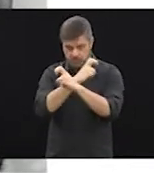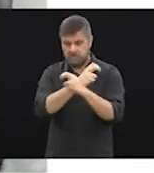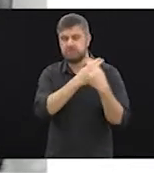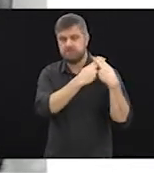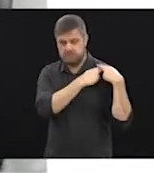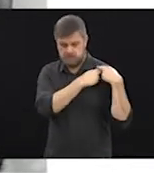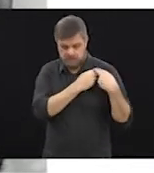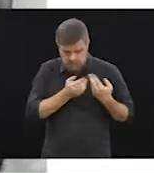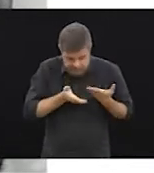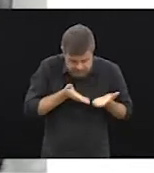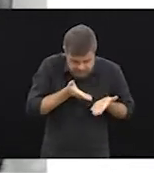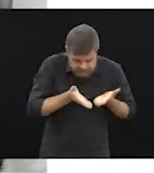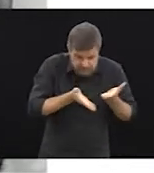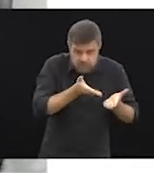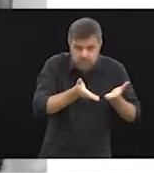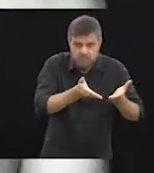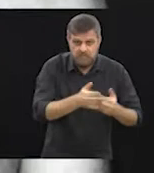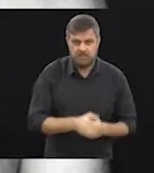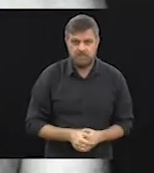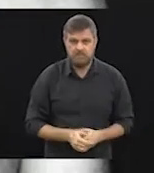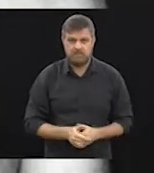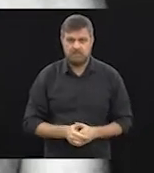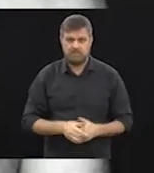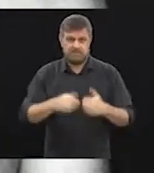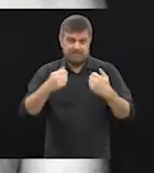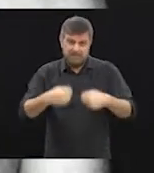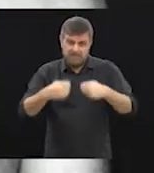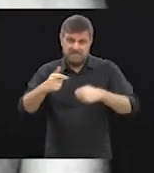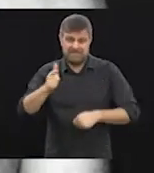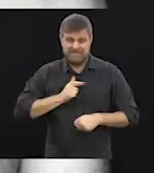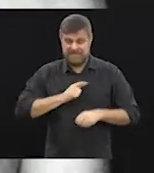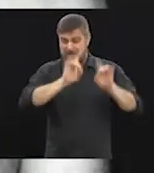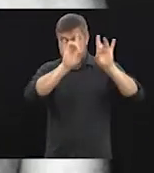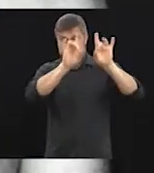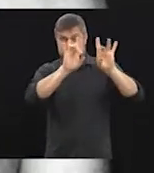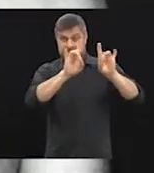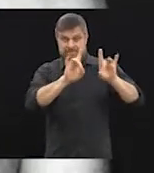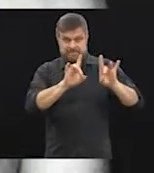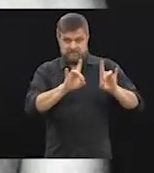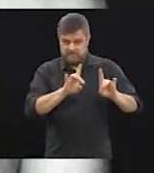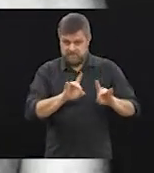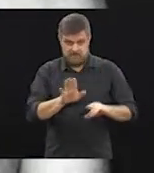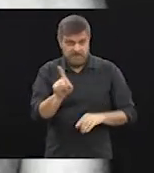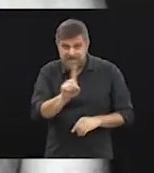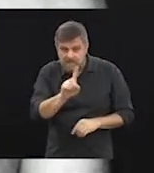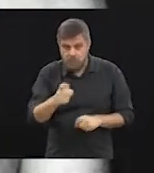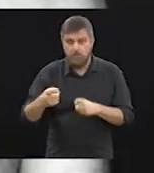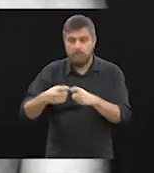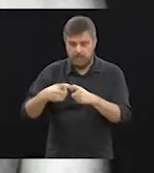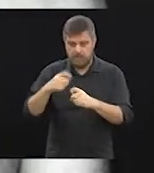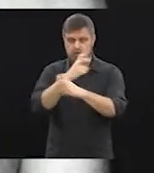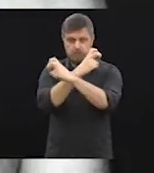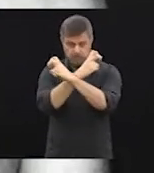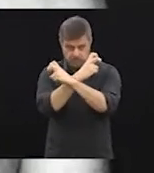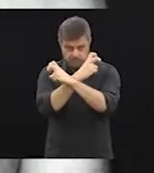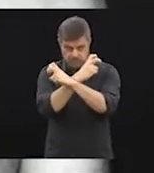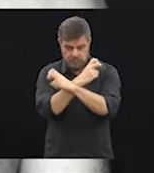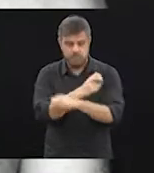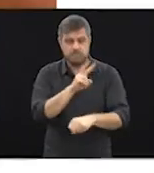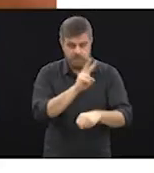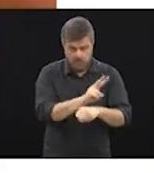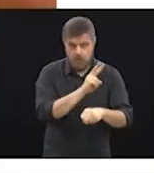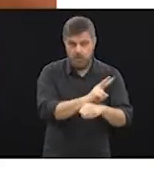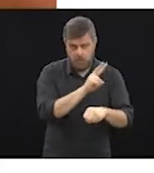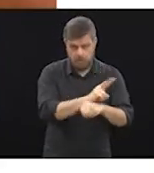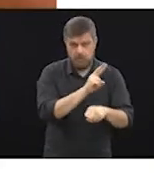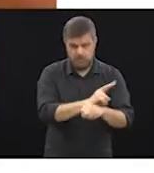ortopedista. Aí já não há tanta necessidade de ser um especialista neste campo. Um ortopedista